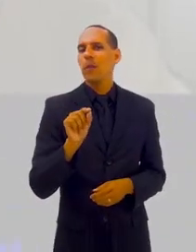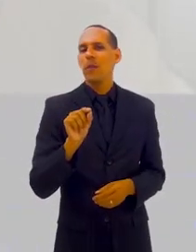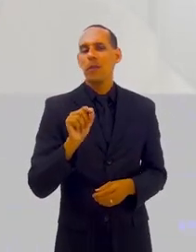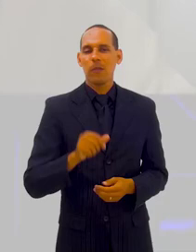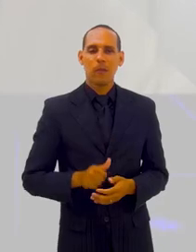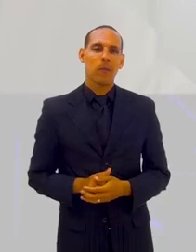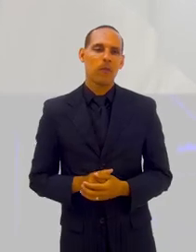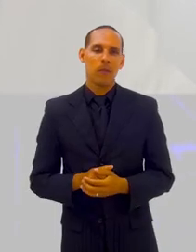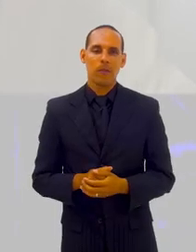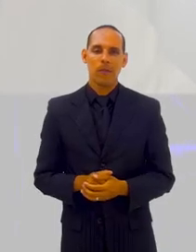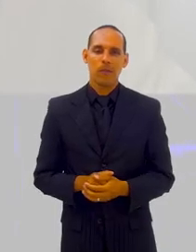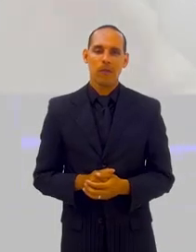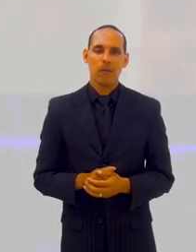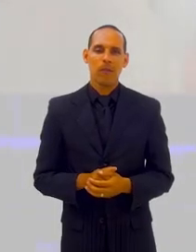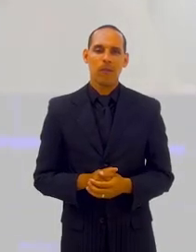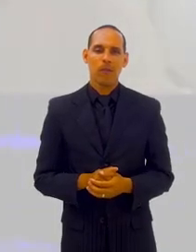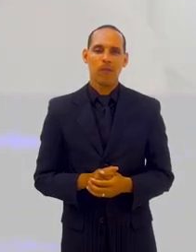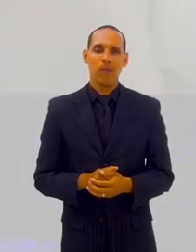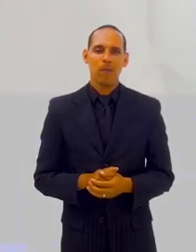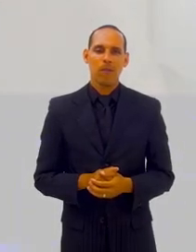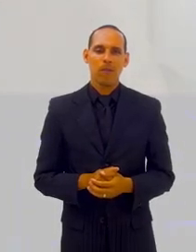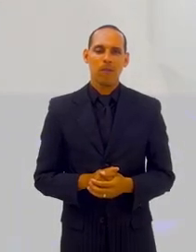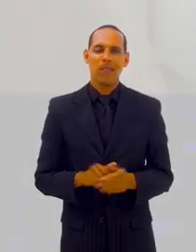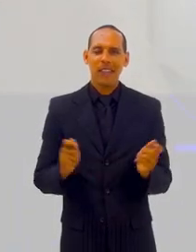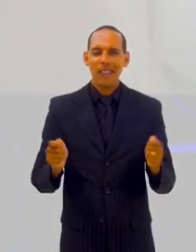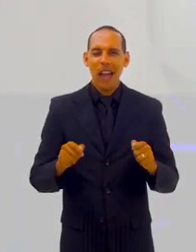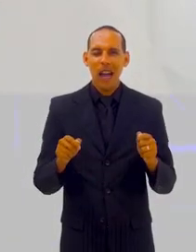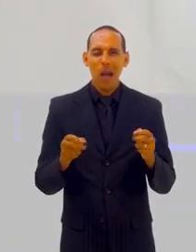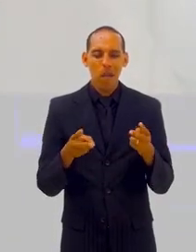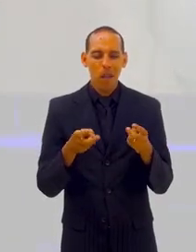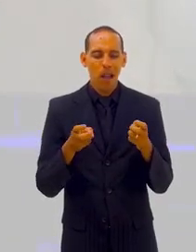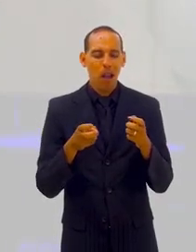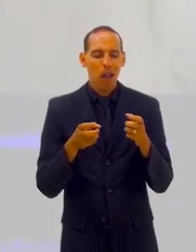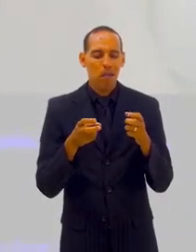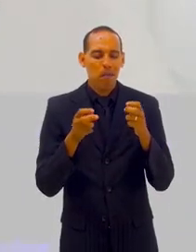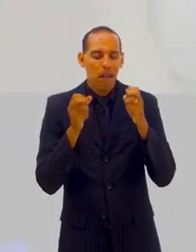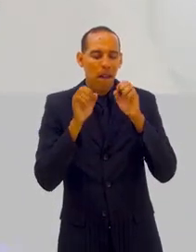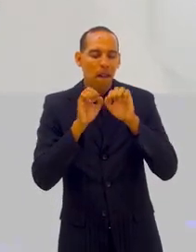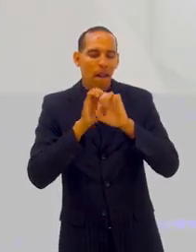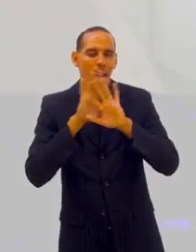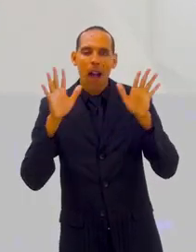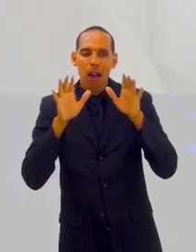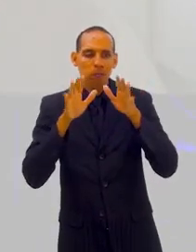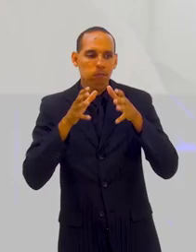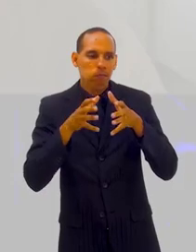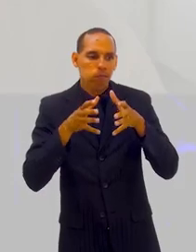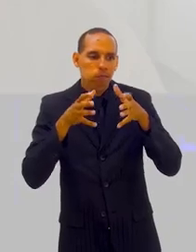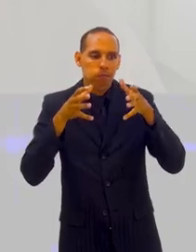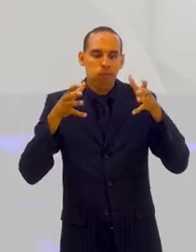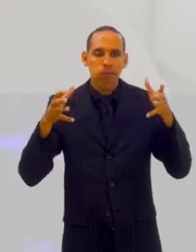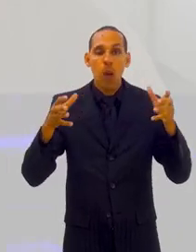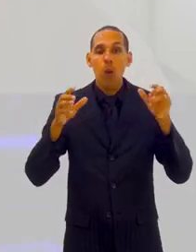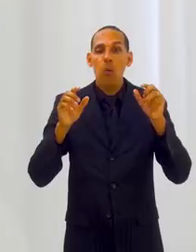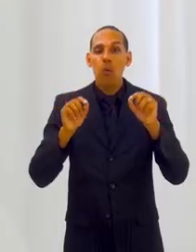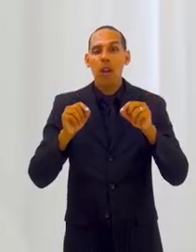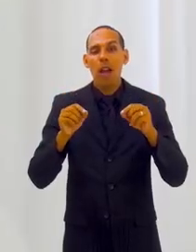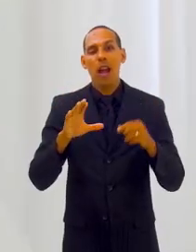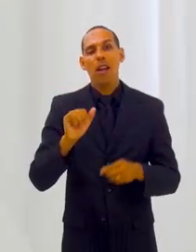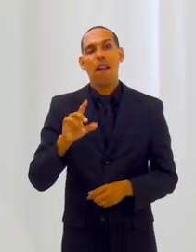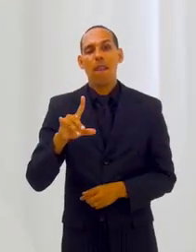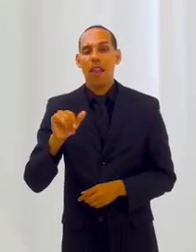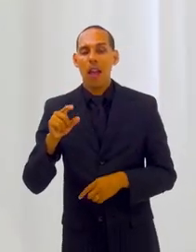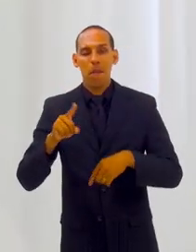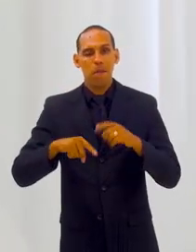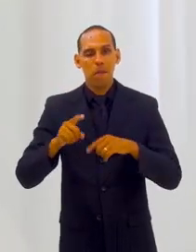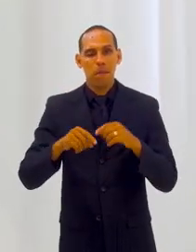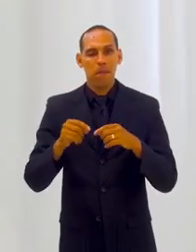ter uma grande lente de aumento em toda a cadeia produtiva, o que